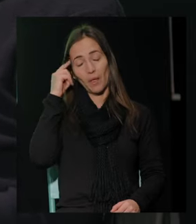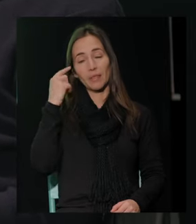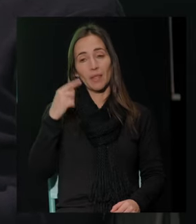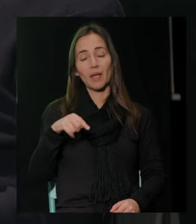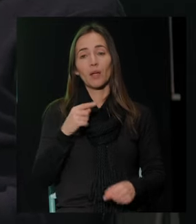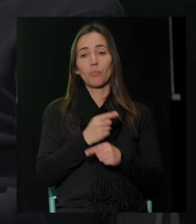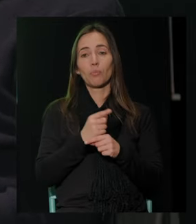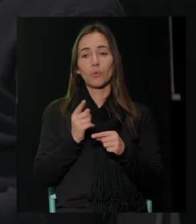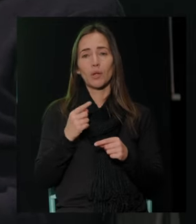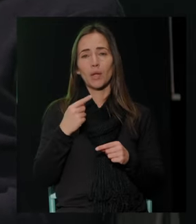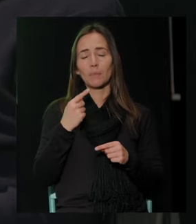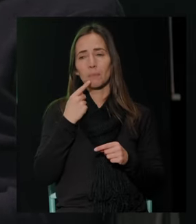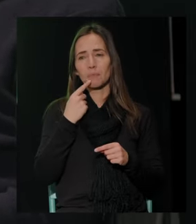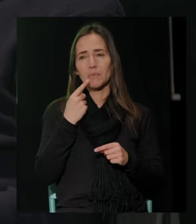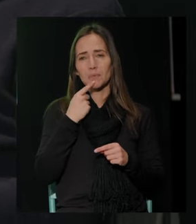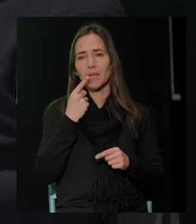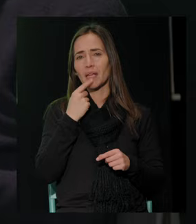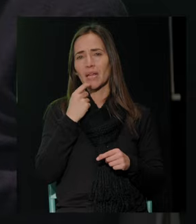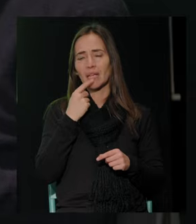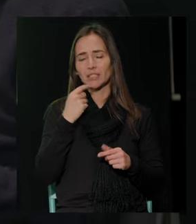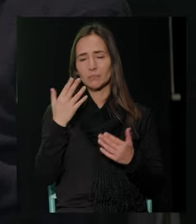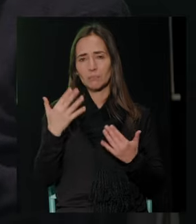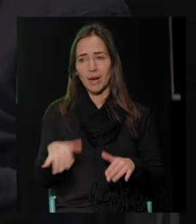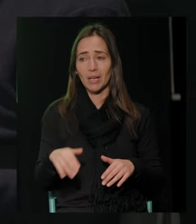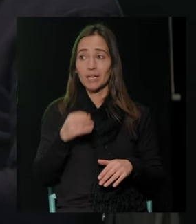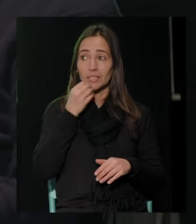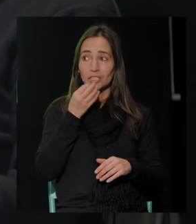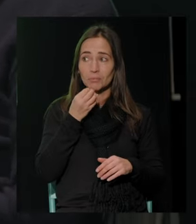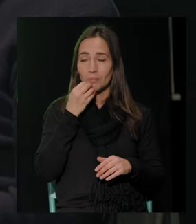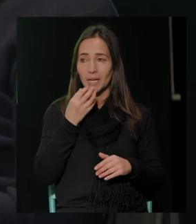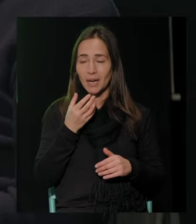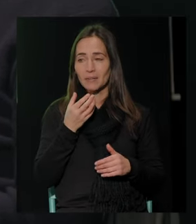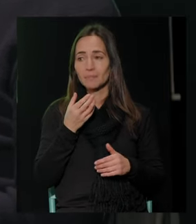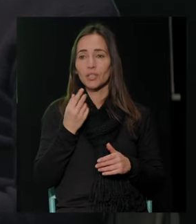ele percebia mal inglês, que as coisas não são assim